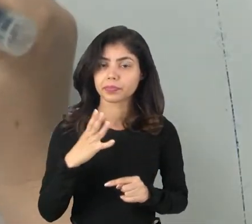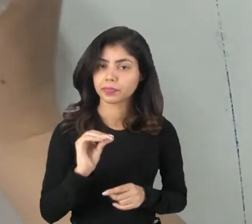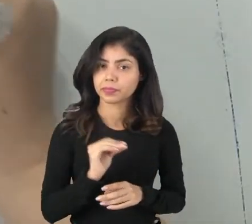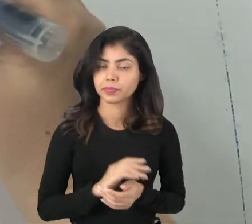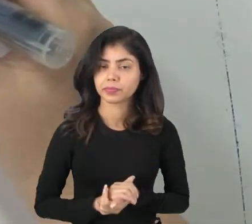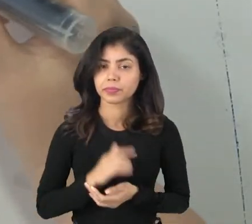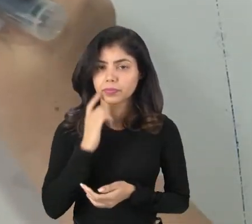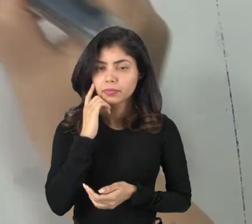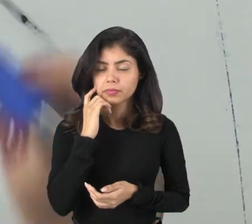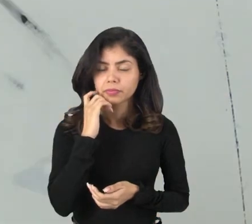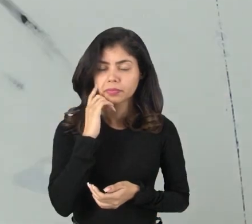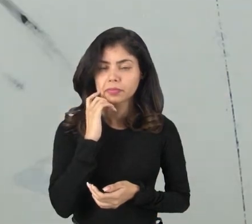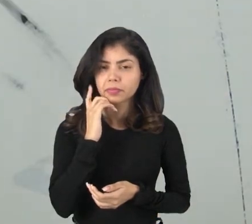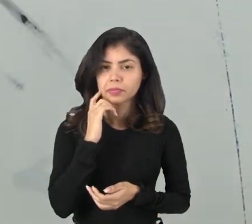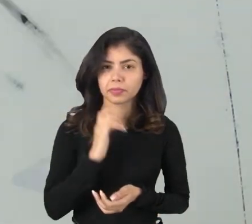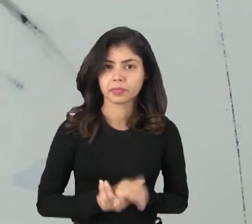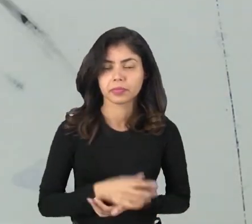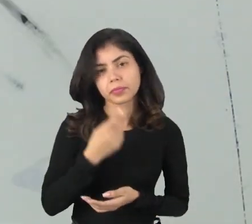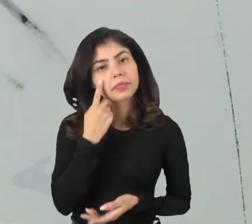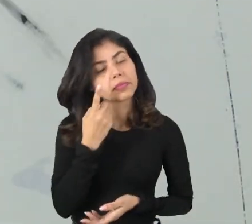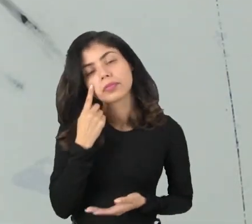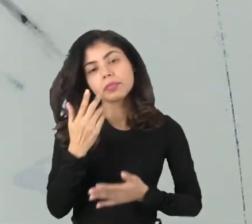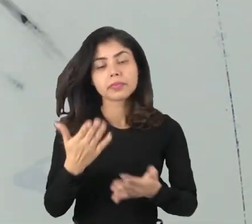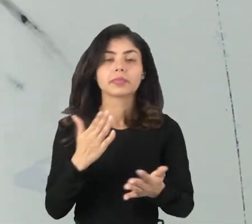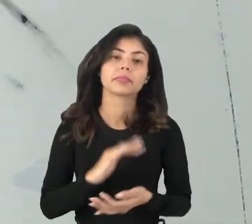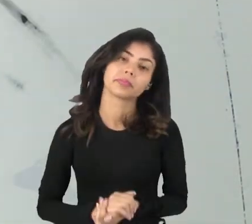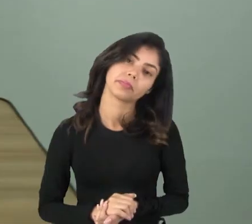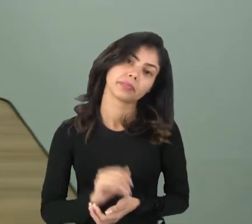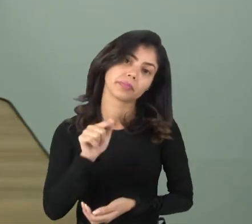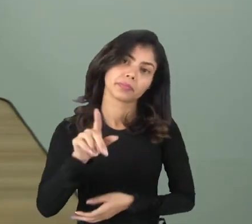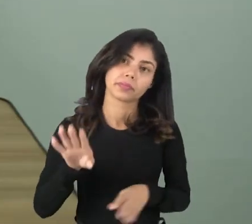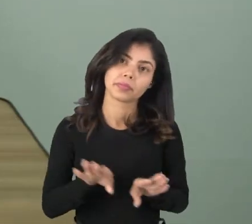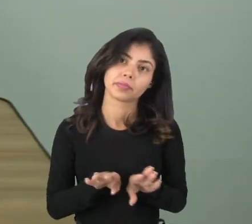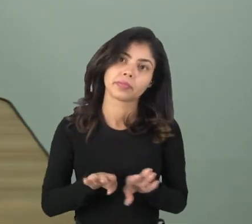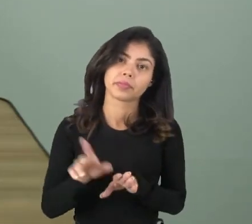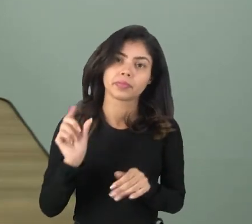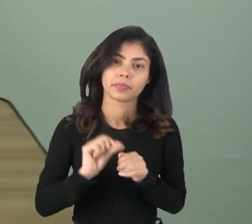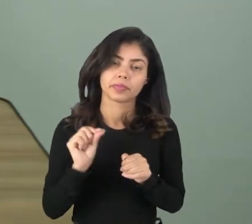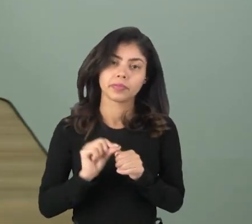10 potes de sorvete. E veja bem aqui. Aqui também